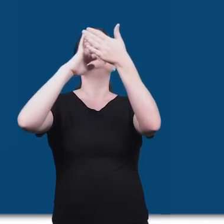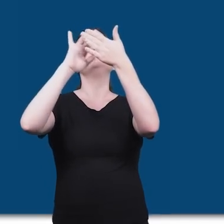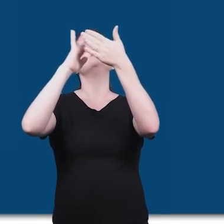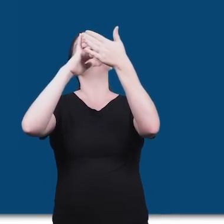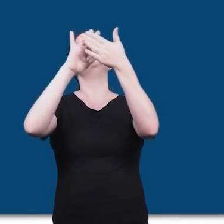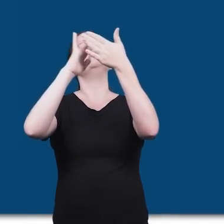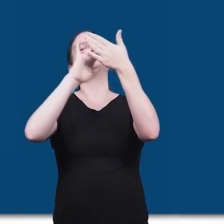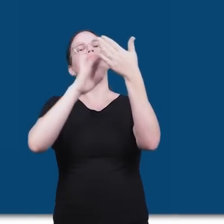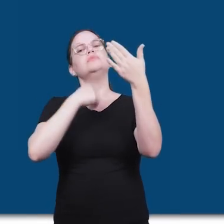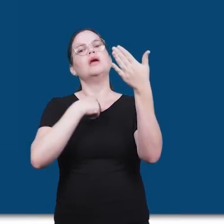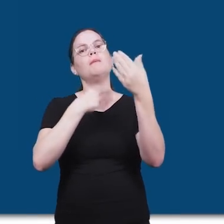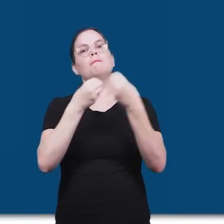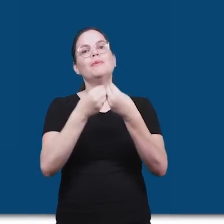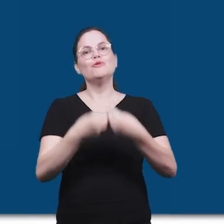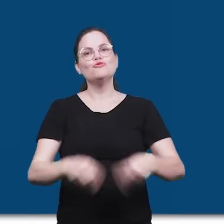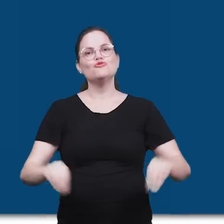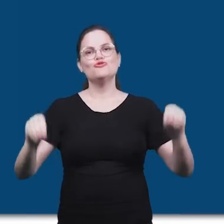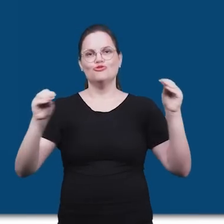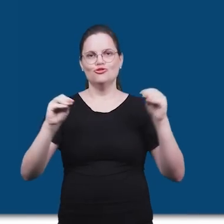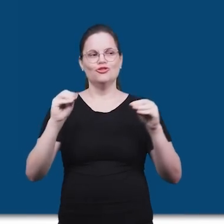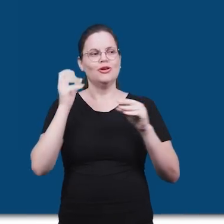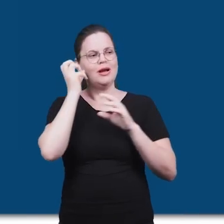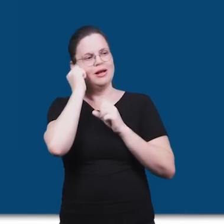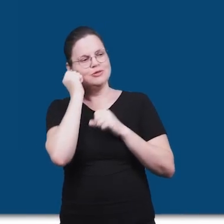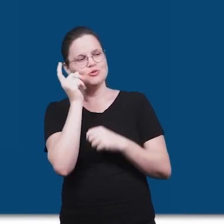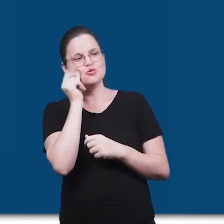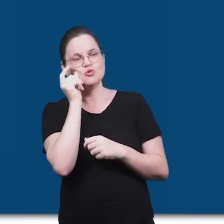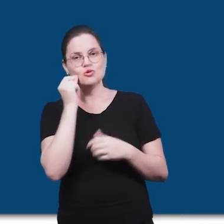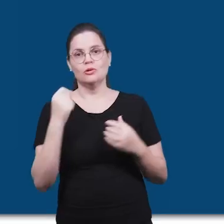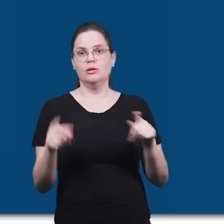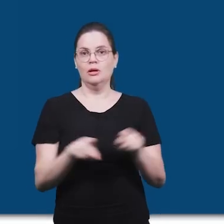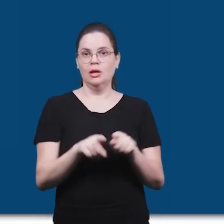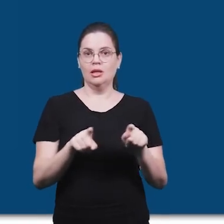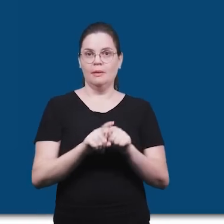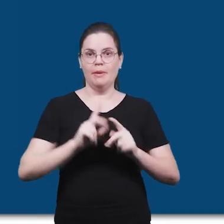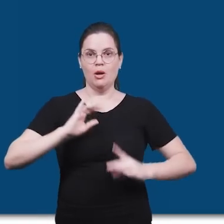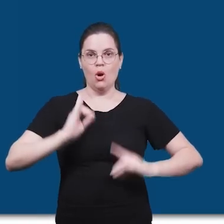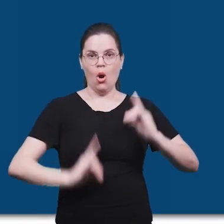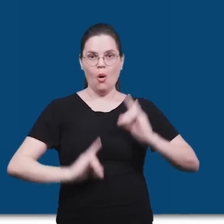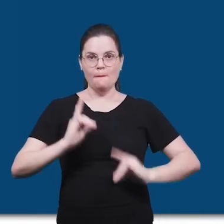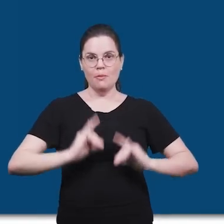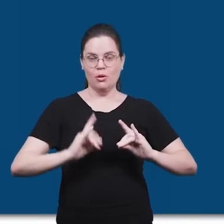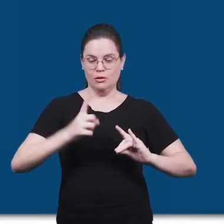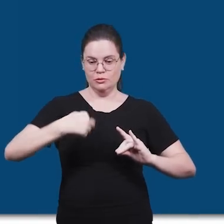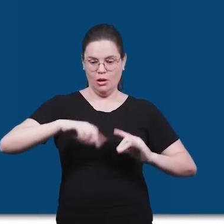quê? Sono, hormônio do crescimento e